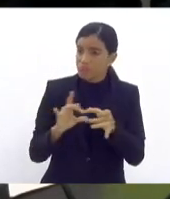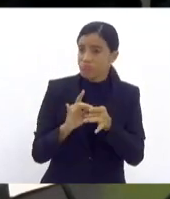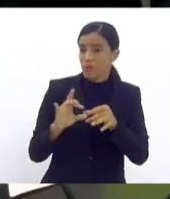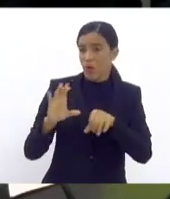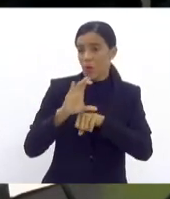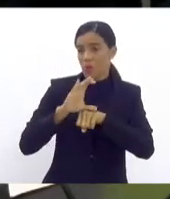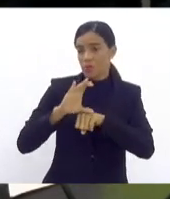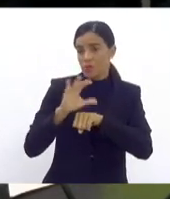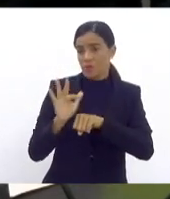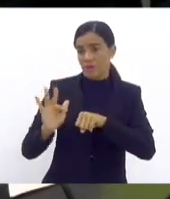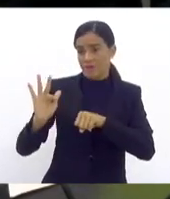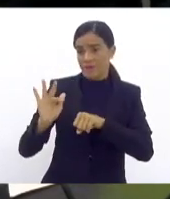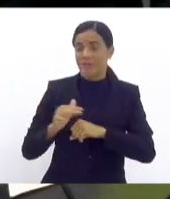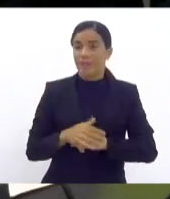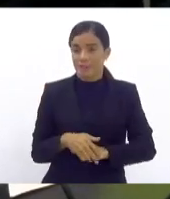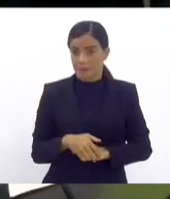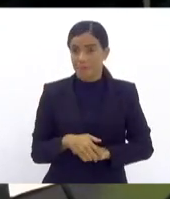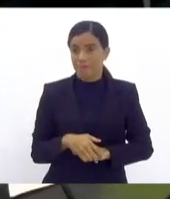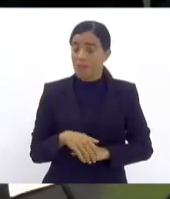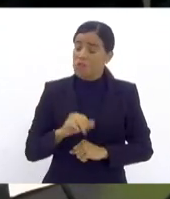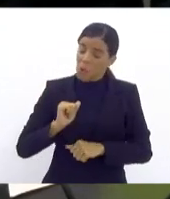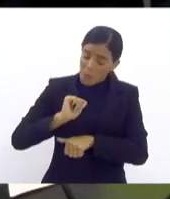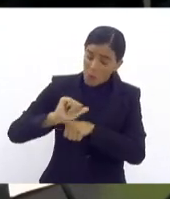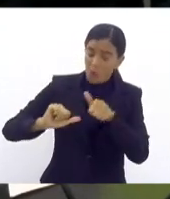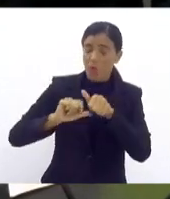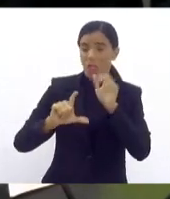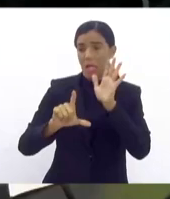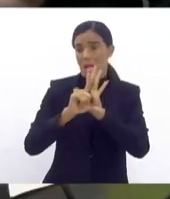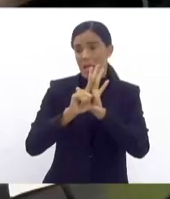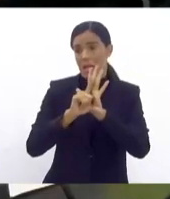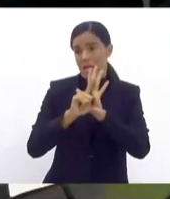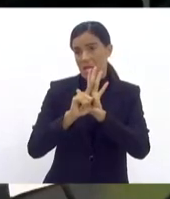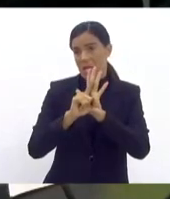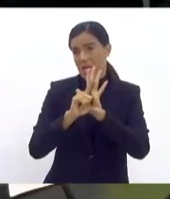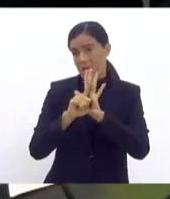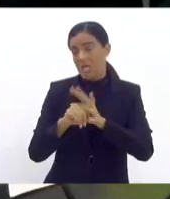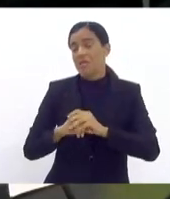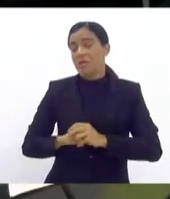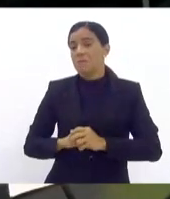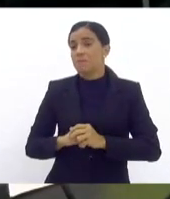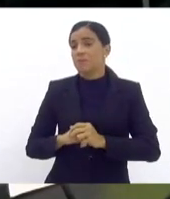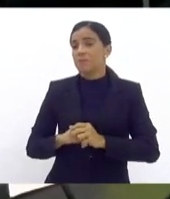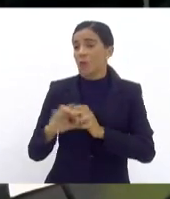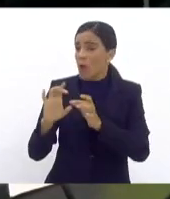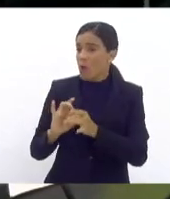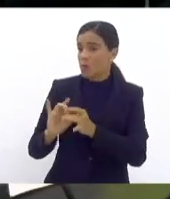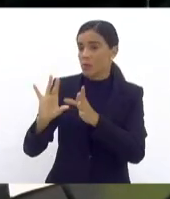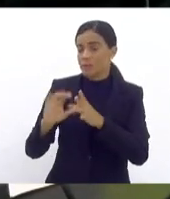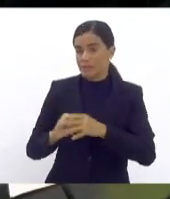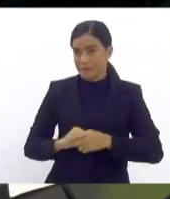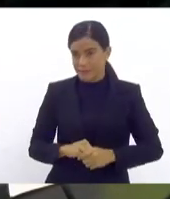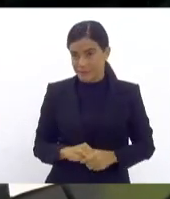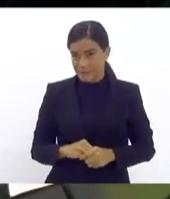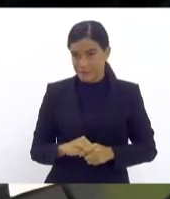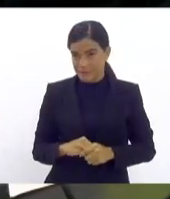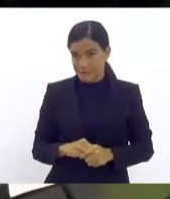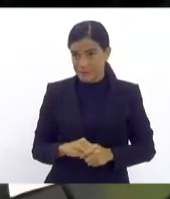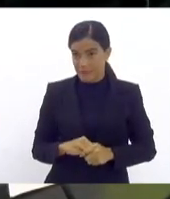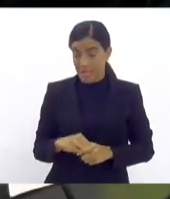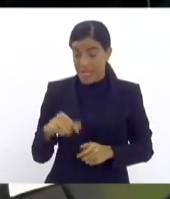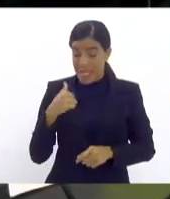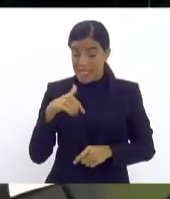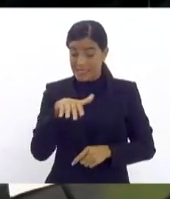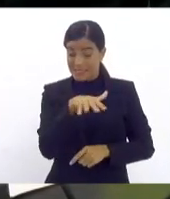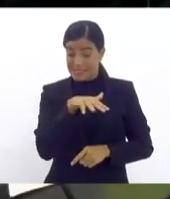salvaguardar, transformando a lei autorizativa, evitando que haja veto do Poder Executivo. Enfim, esse caso